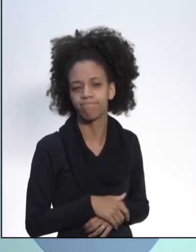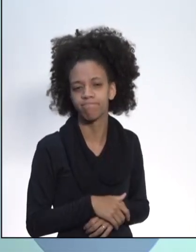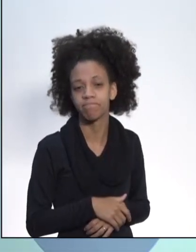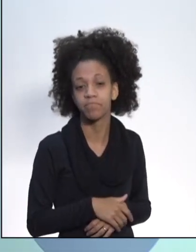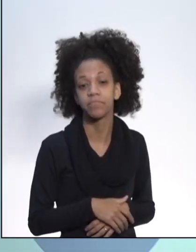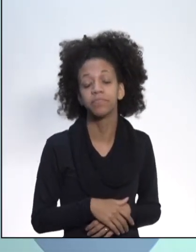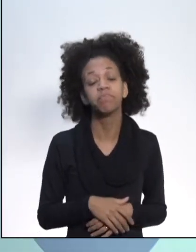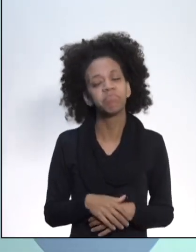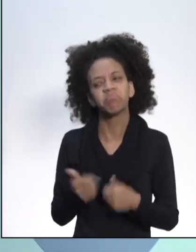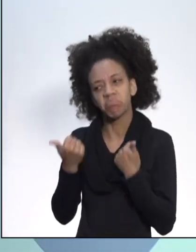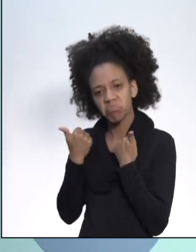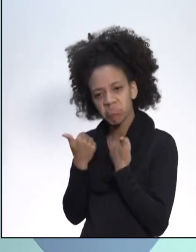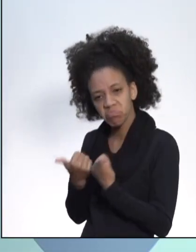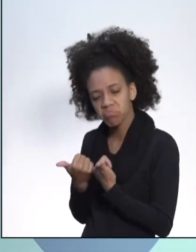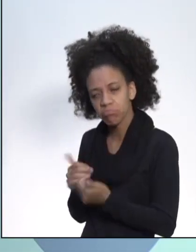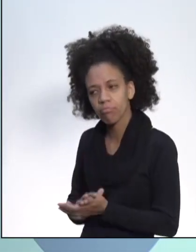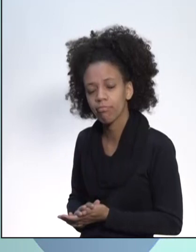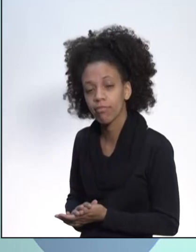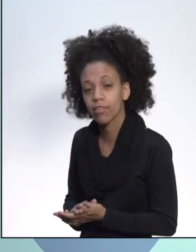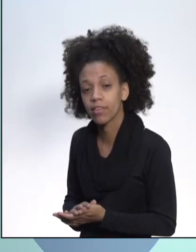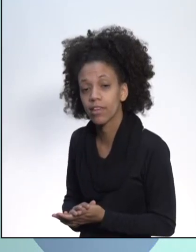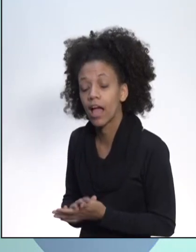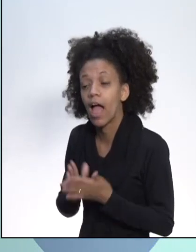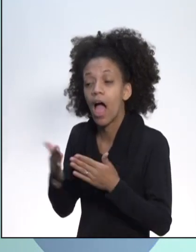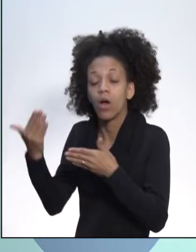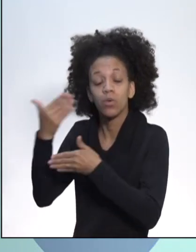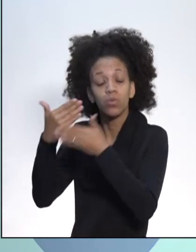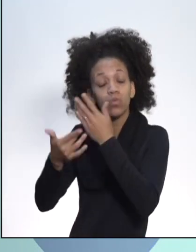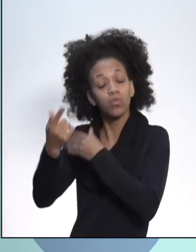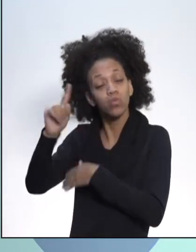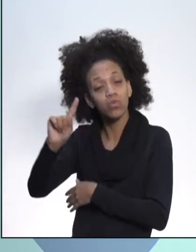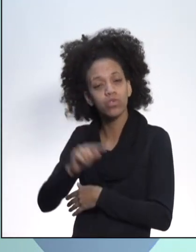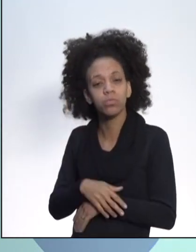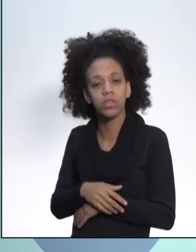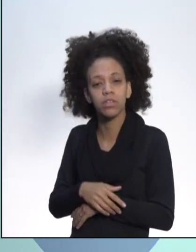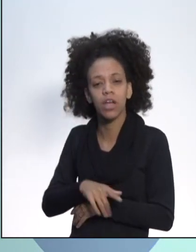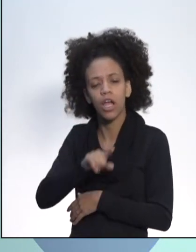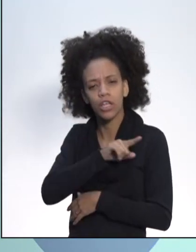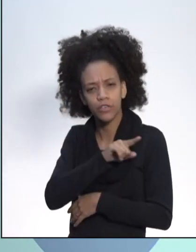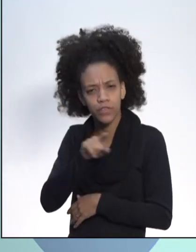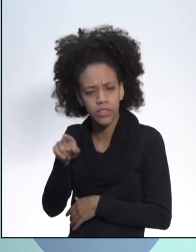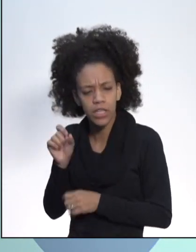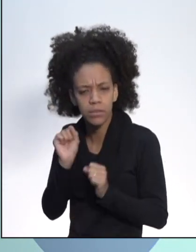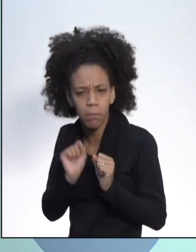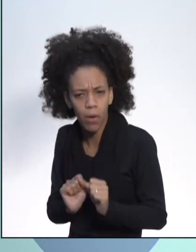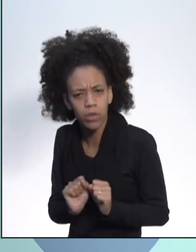certo. Eu vou passar para a última tela, que é onde vocês podem